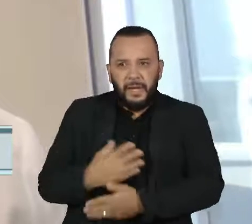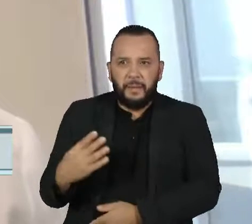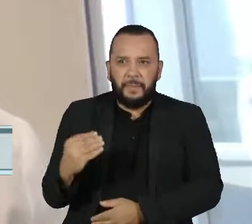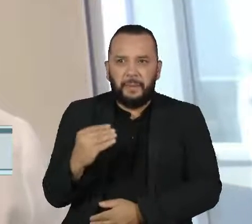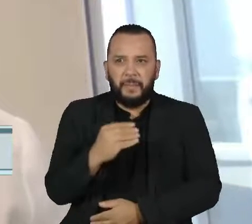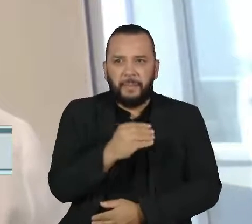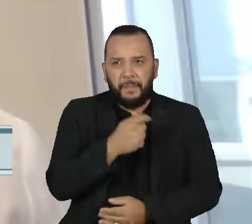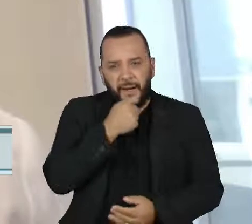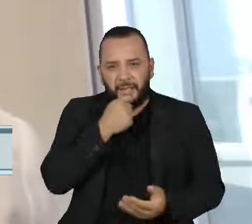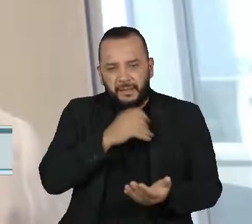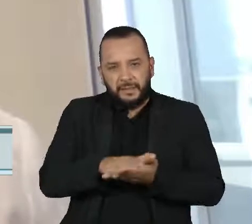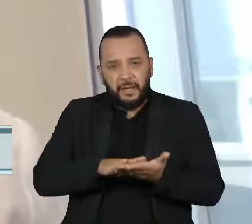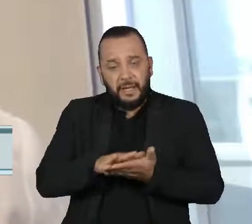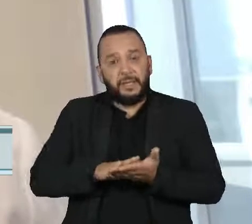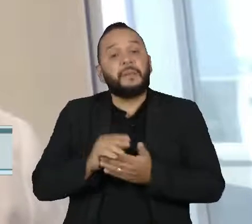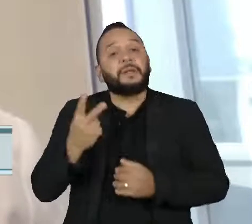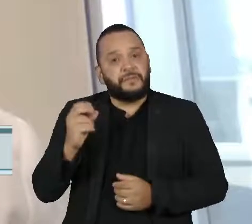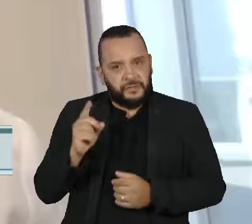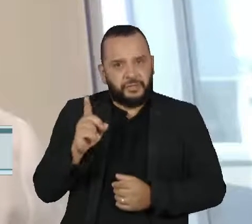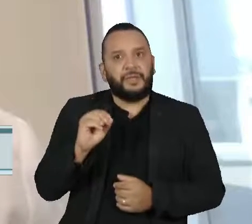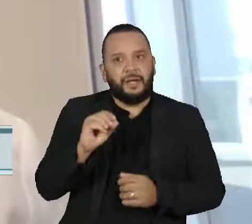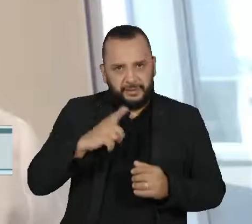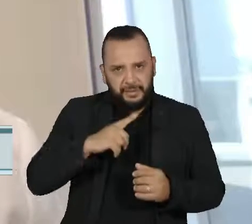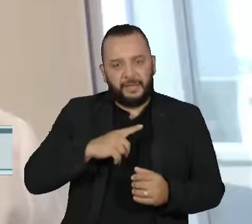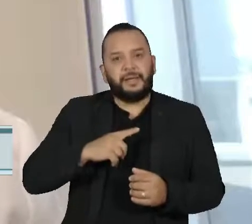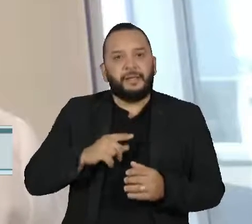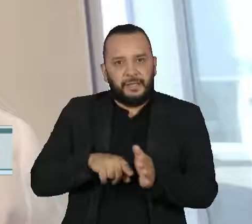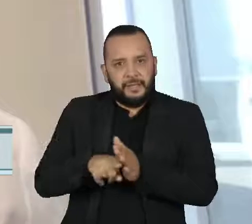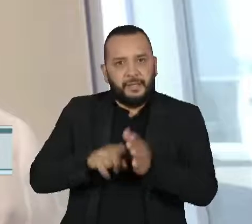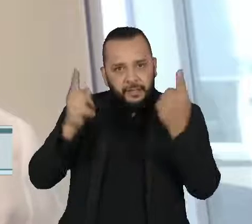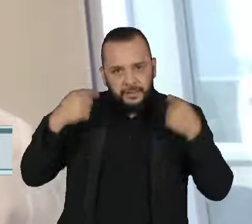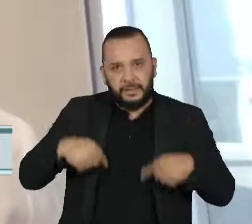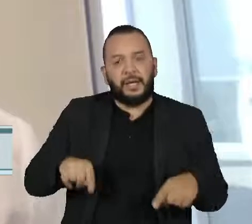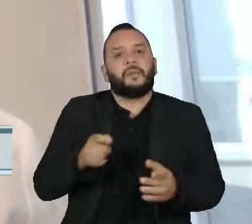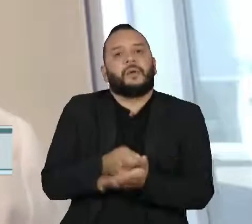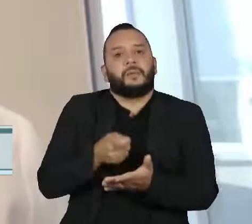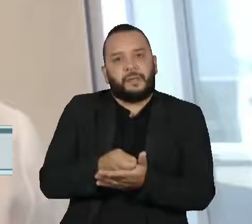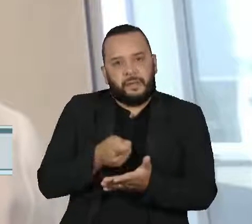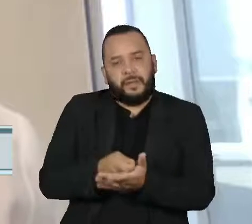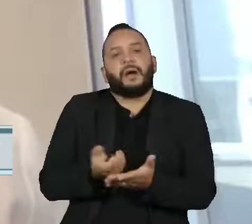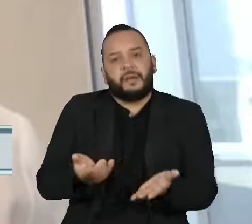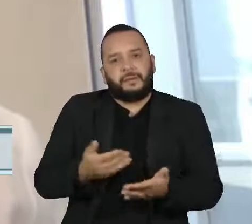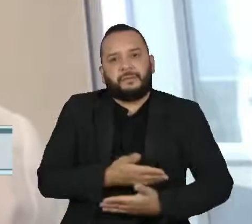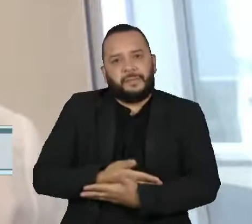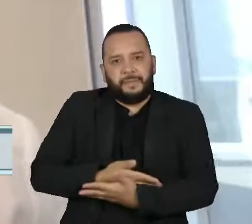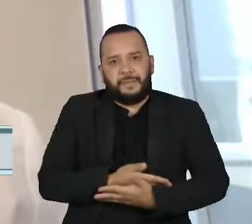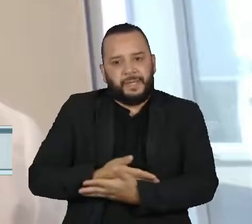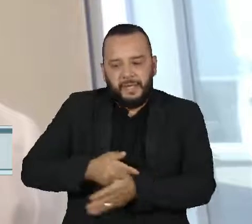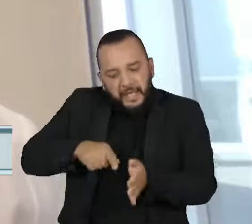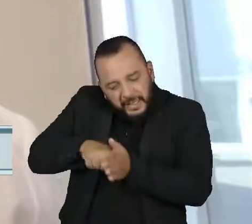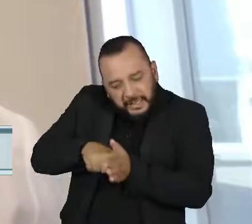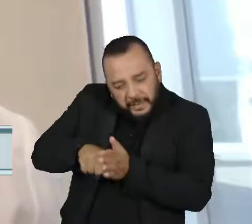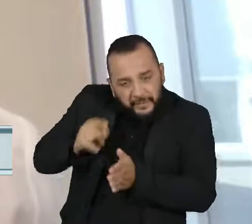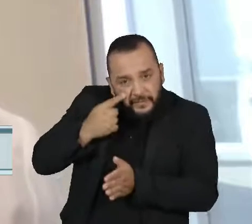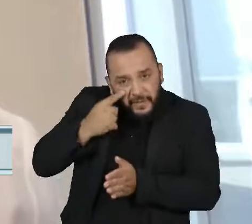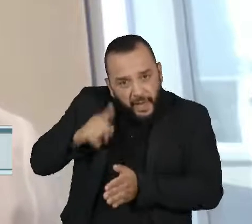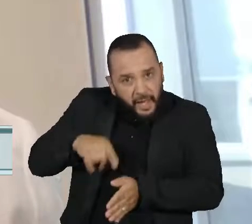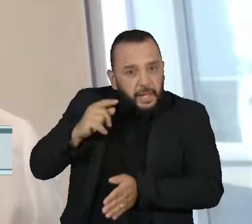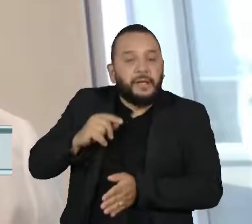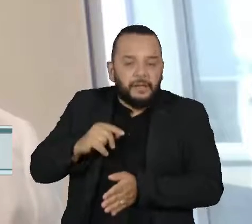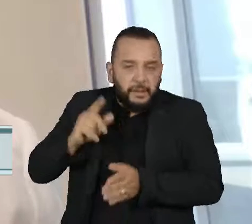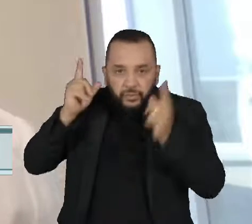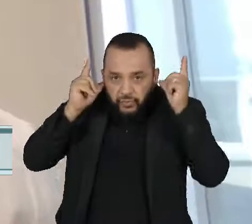como eu disse, desde 2010 nós temos no Brasil testes obrigatórios nas maternidades para fazer nas crianças. E na idade adulta, aquele adulto